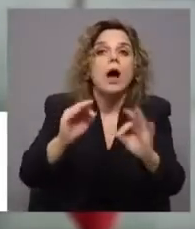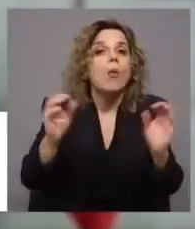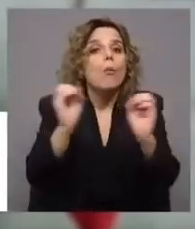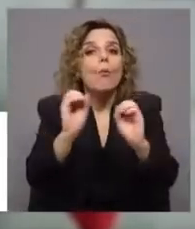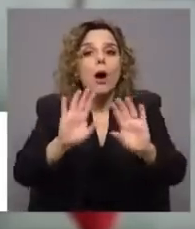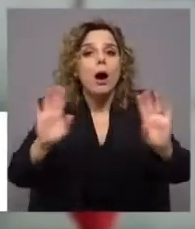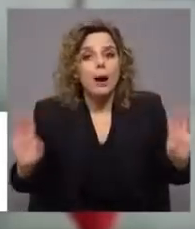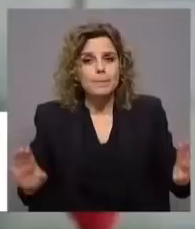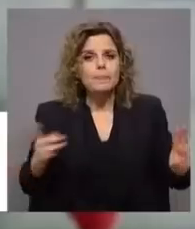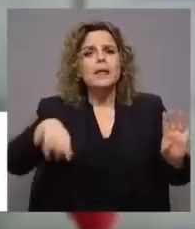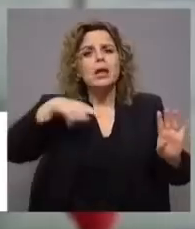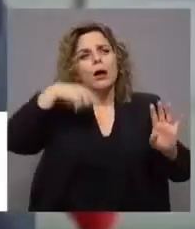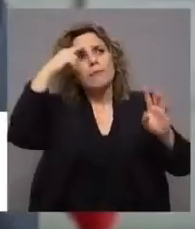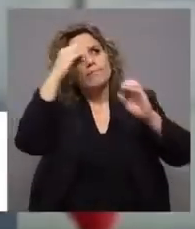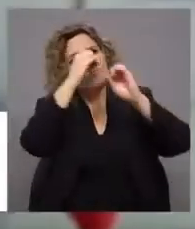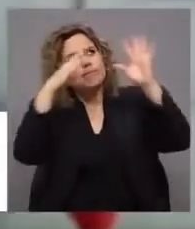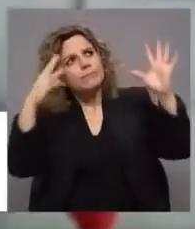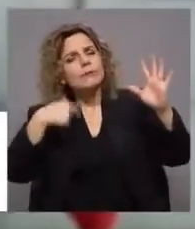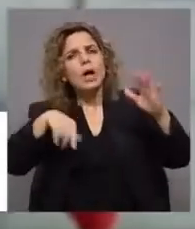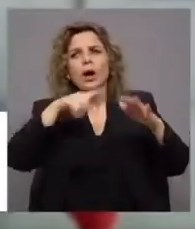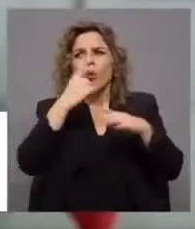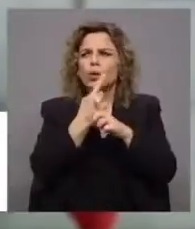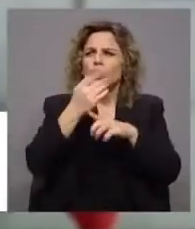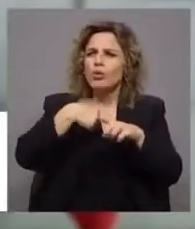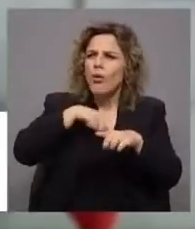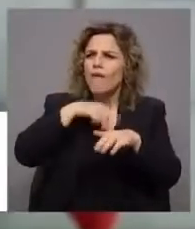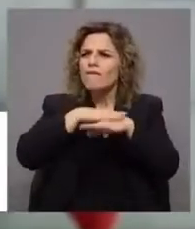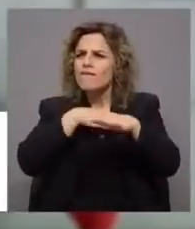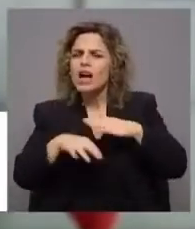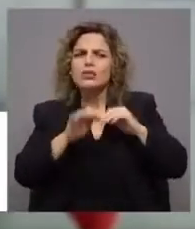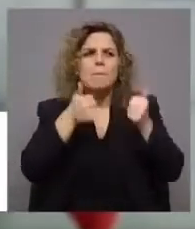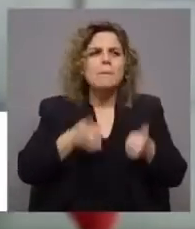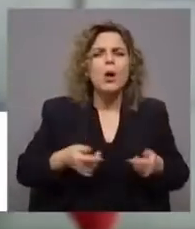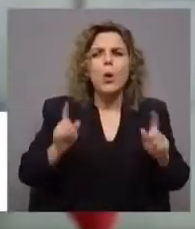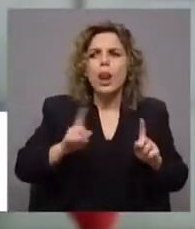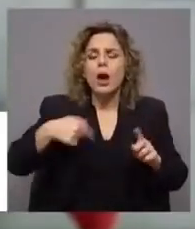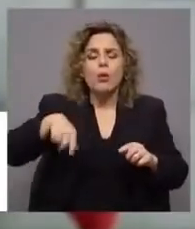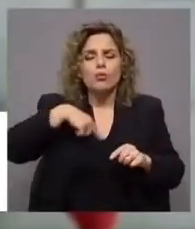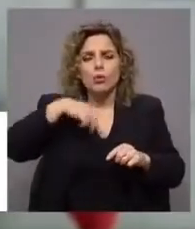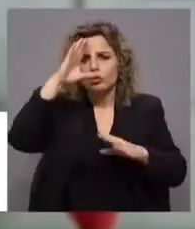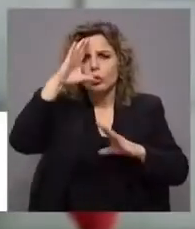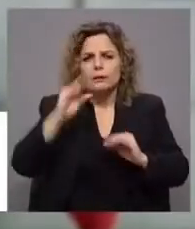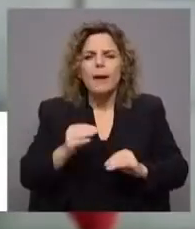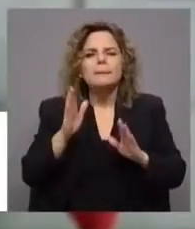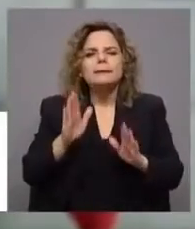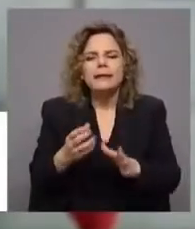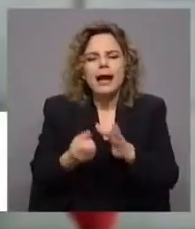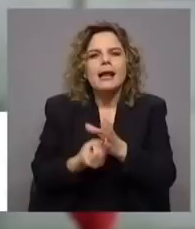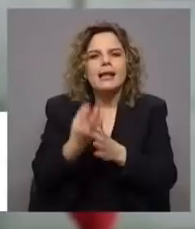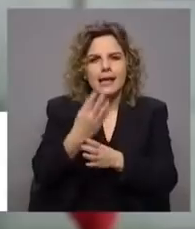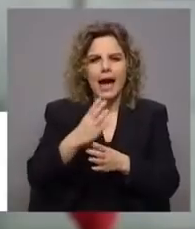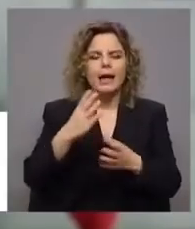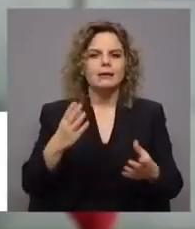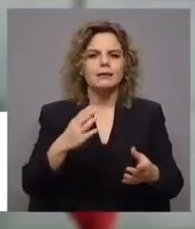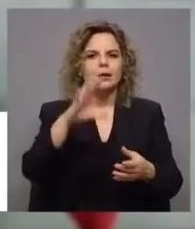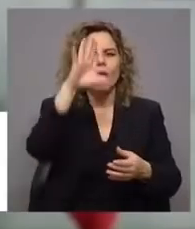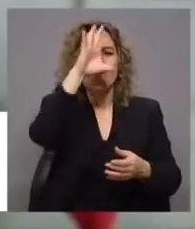muita noção se o que está fazendo está certo. Então era preciso criar, sabe, uma governança